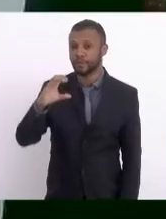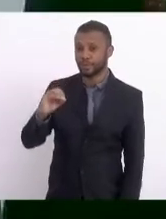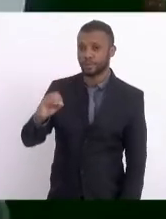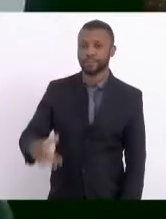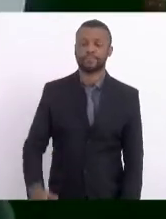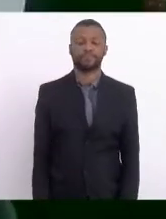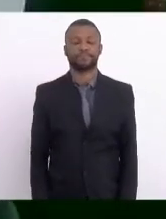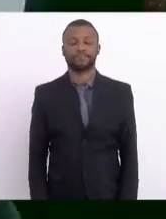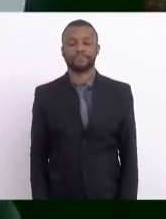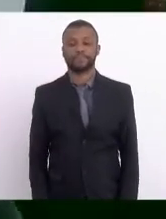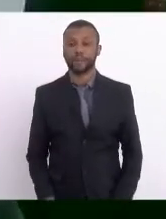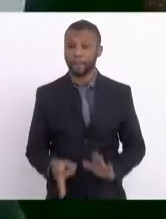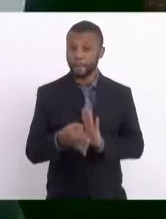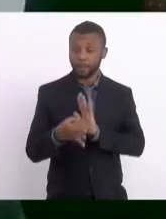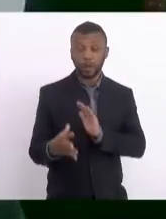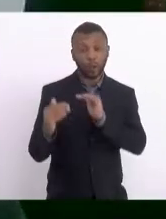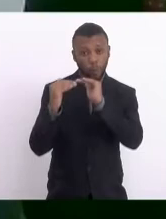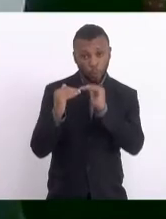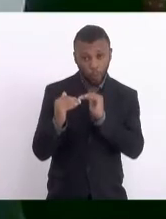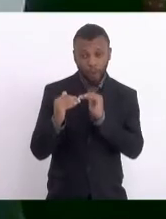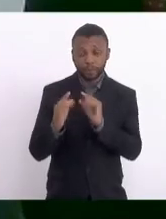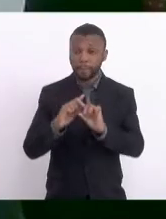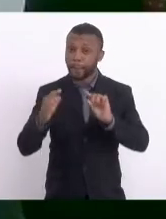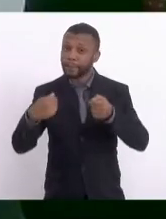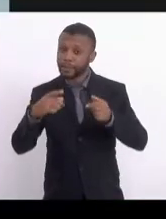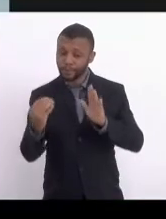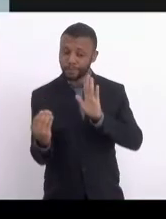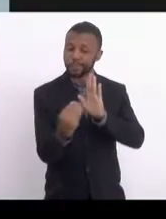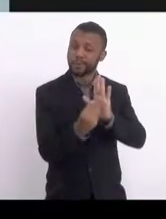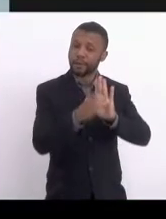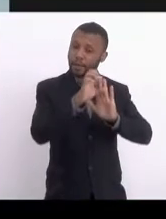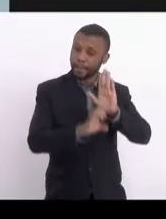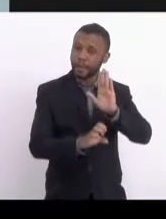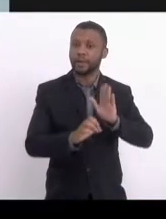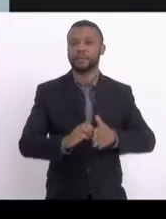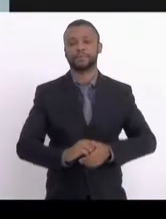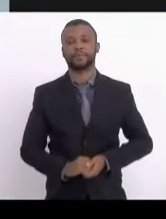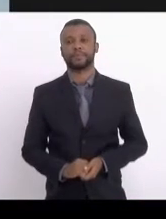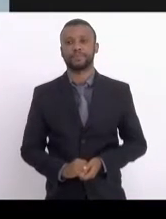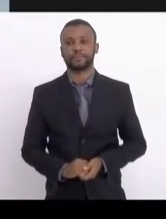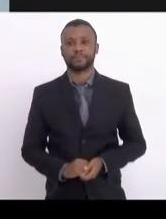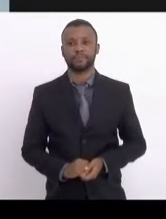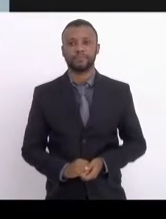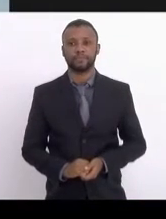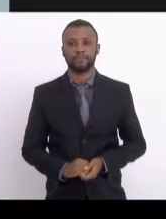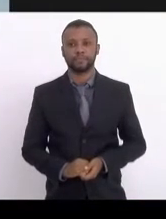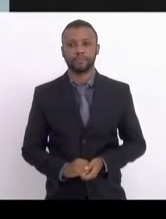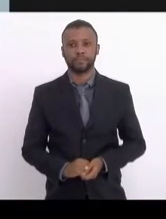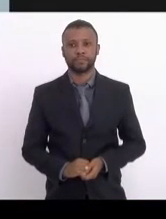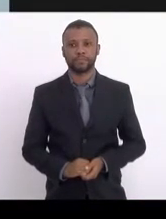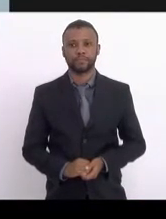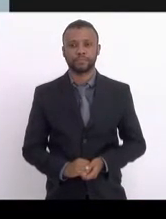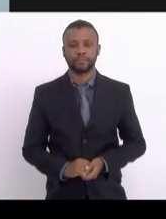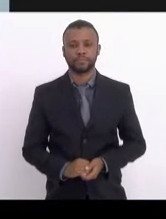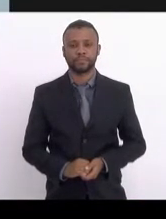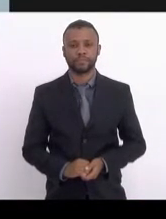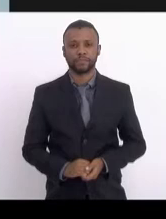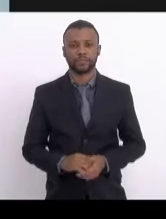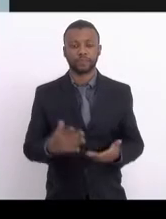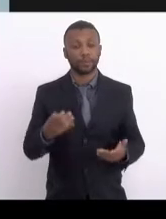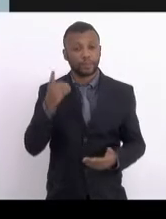Parecer pela constitucionalidade com emenda. Pela Comissão de Defesa do Consumidor, deputado Flávio